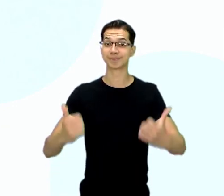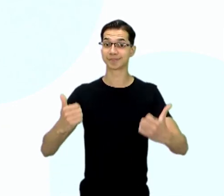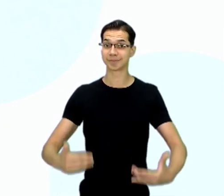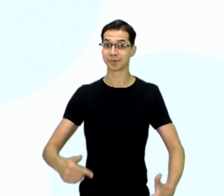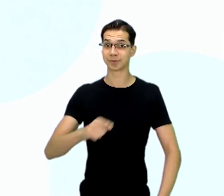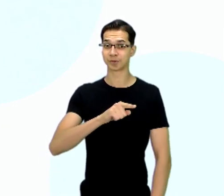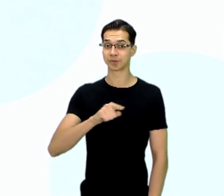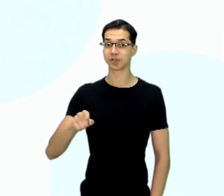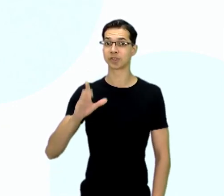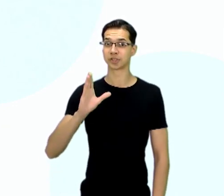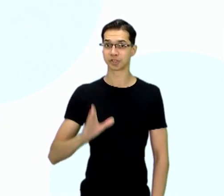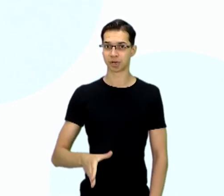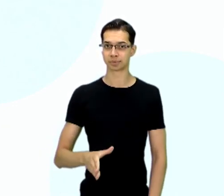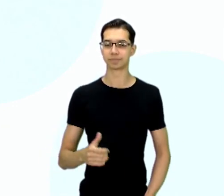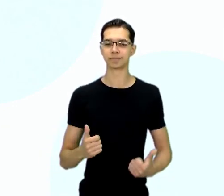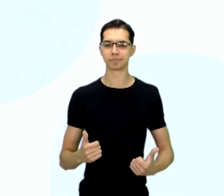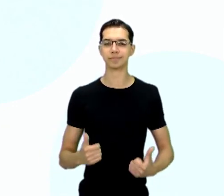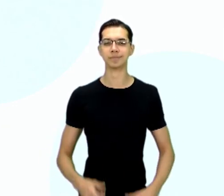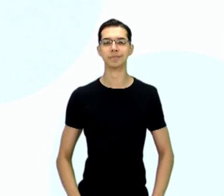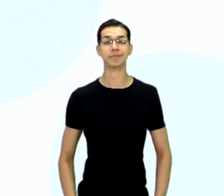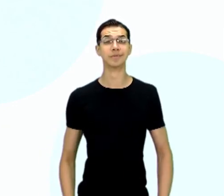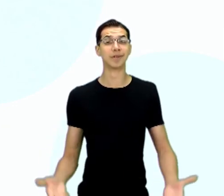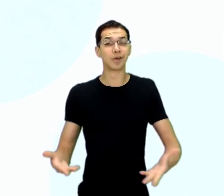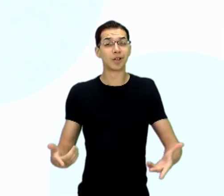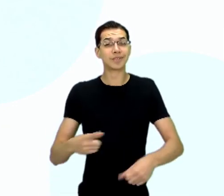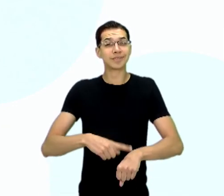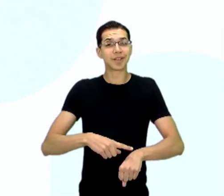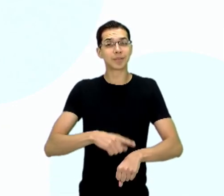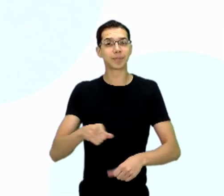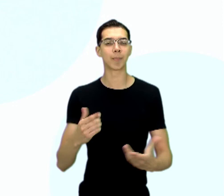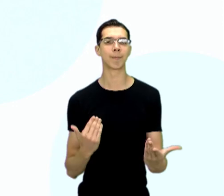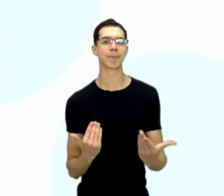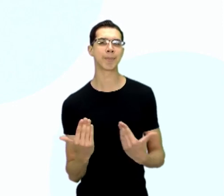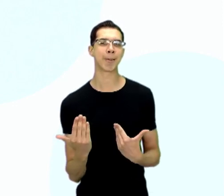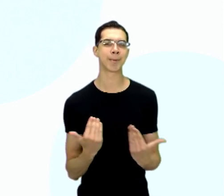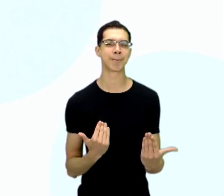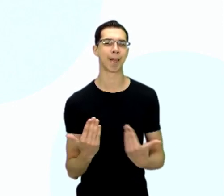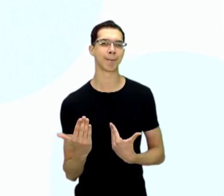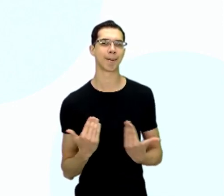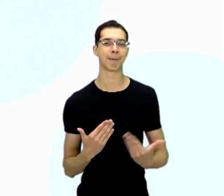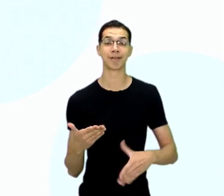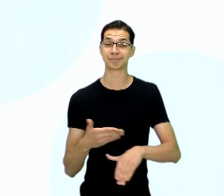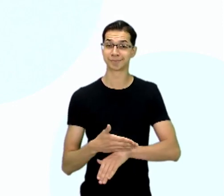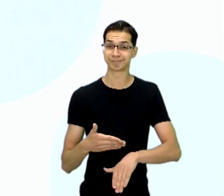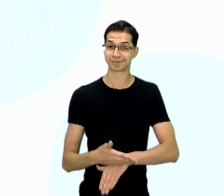vocês. E agora a gente vai para o nosso momento da interação.